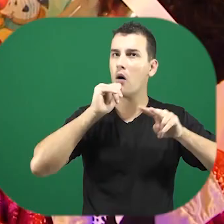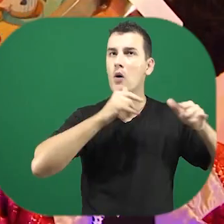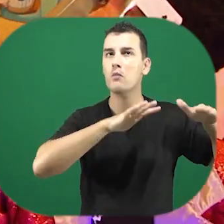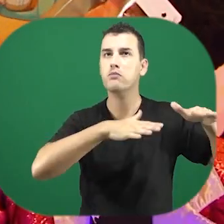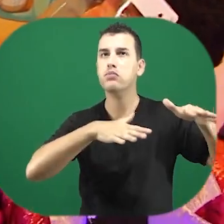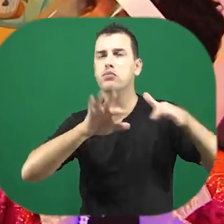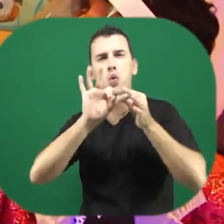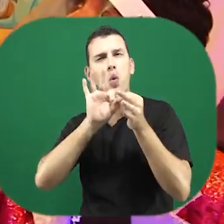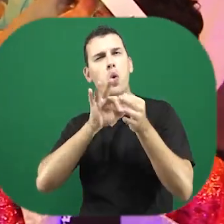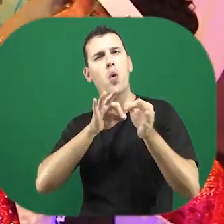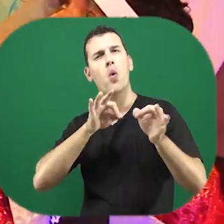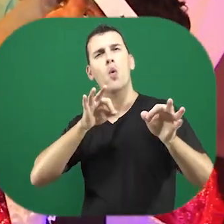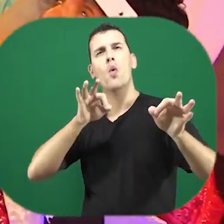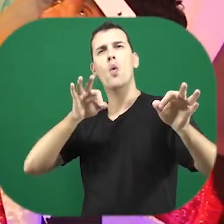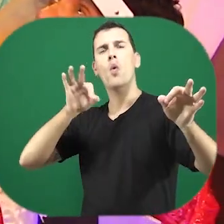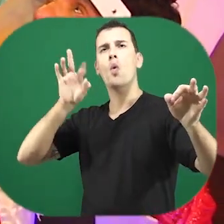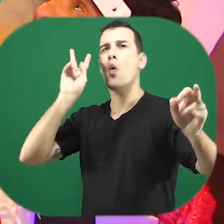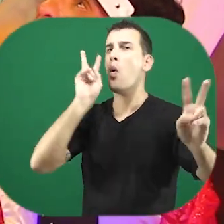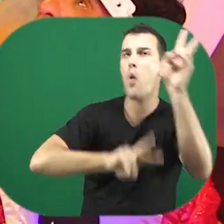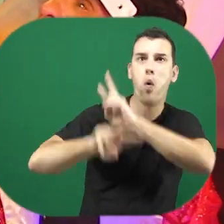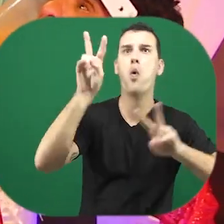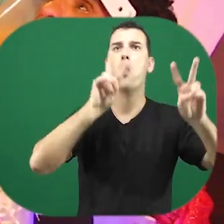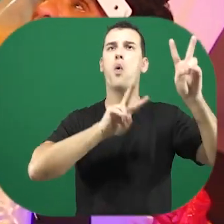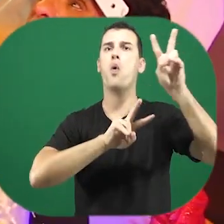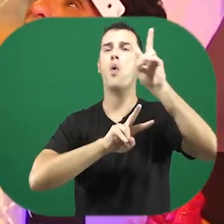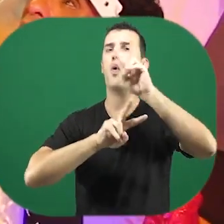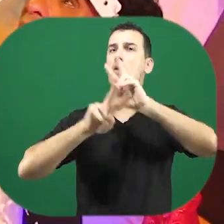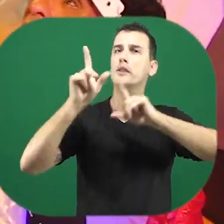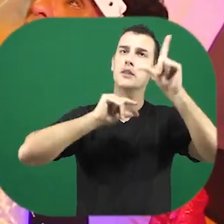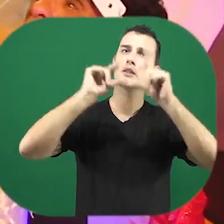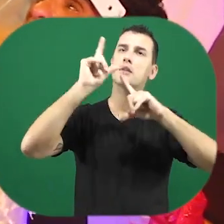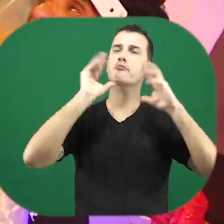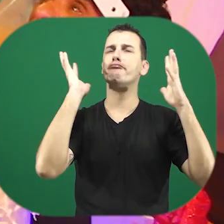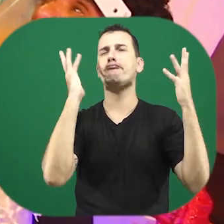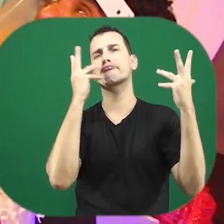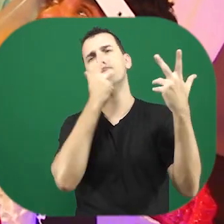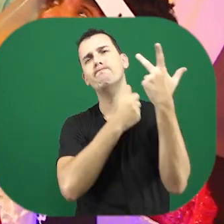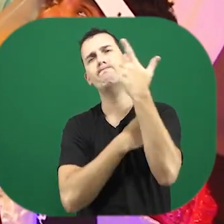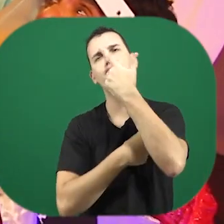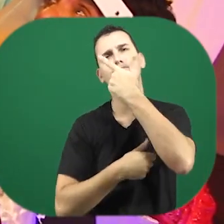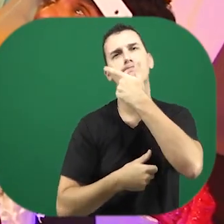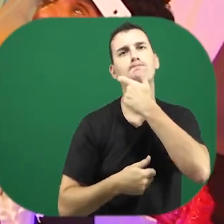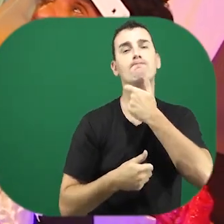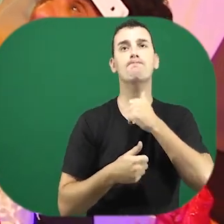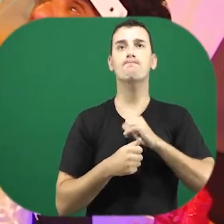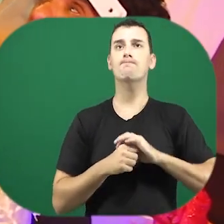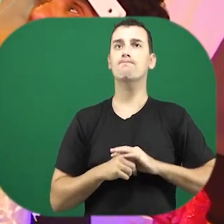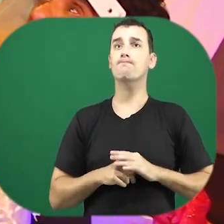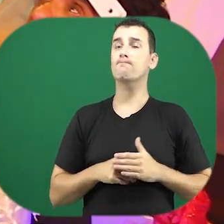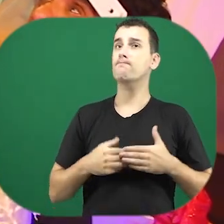horizonte, olhando para as estrelas brilhantes do céu que ela tanto queria conhecer. E